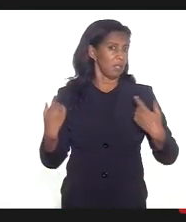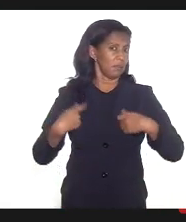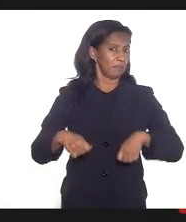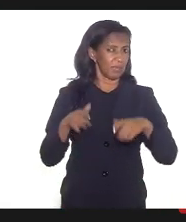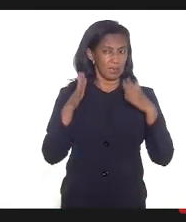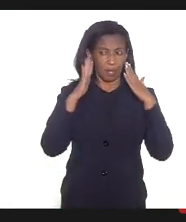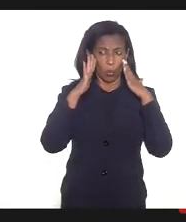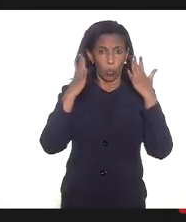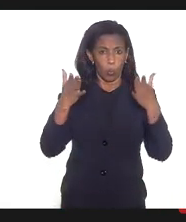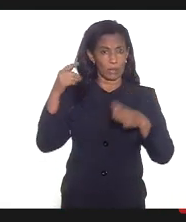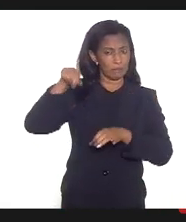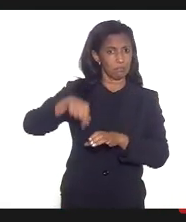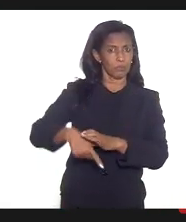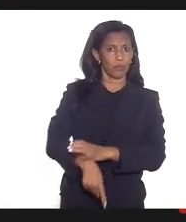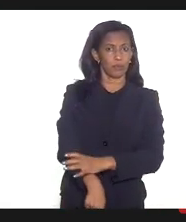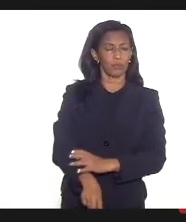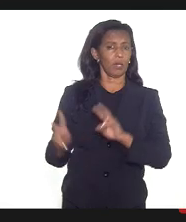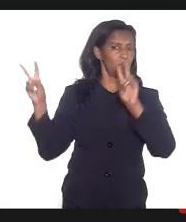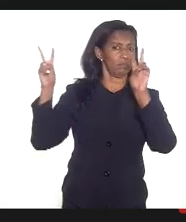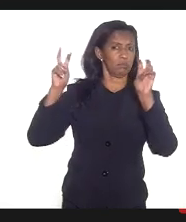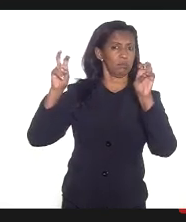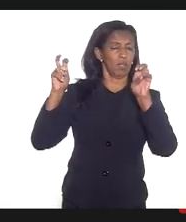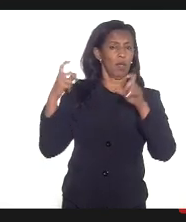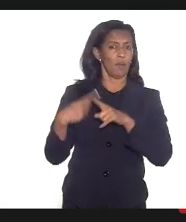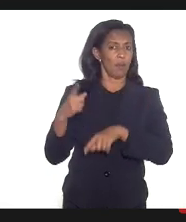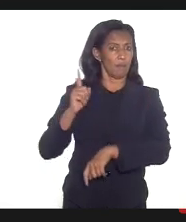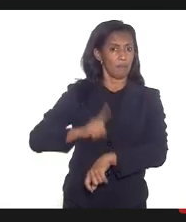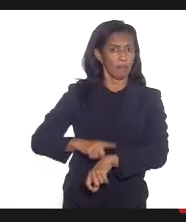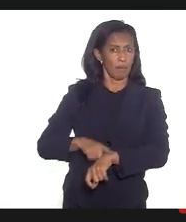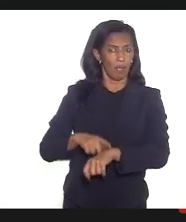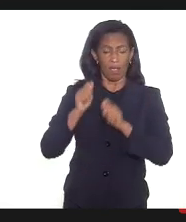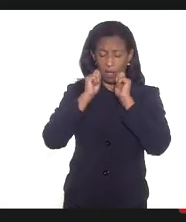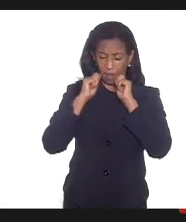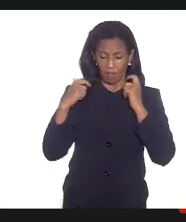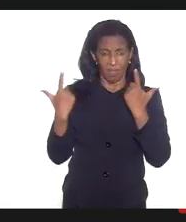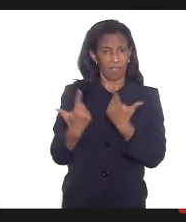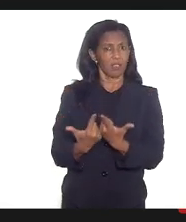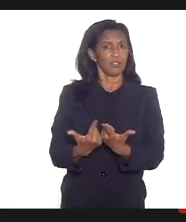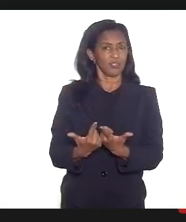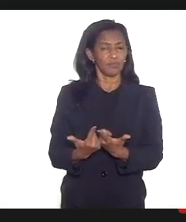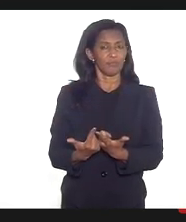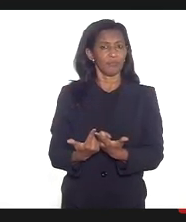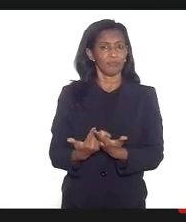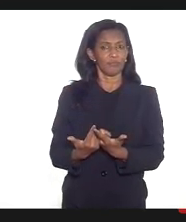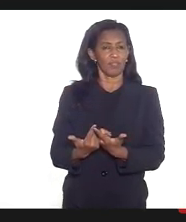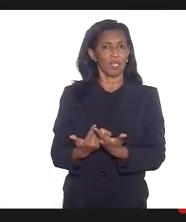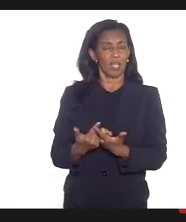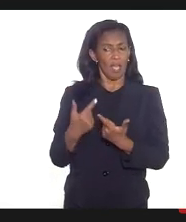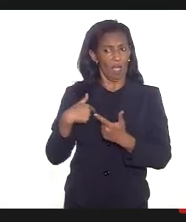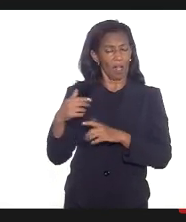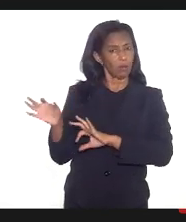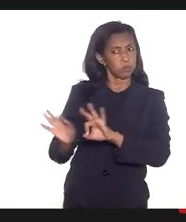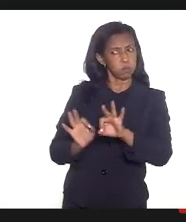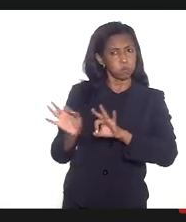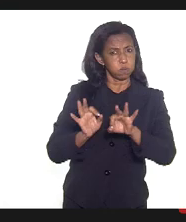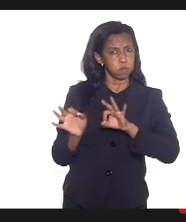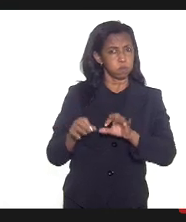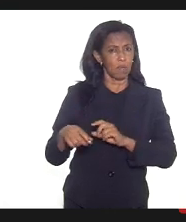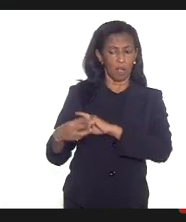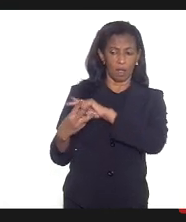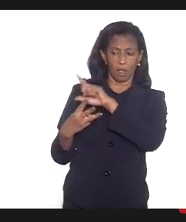precisa se aprofundar porque é imediatamente alérgica né é tomou as suas medidas